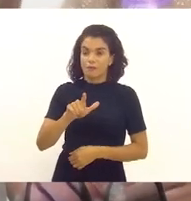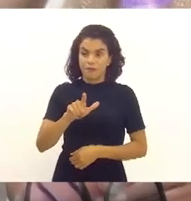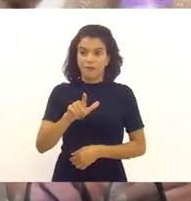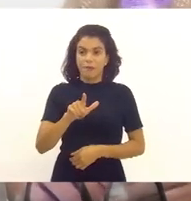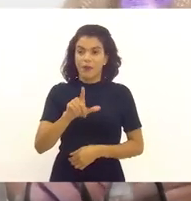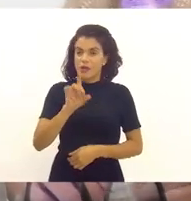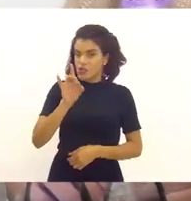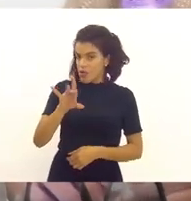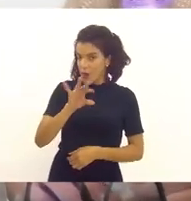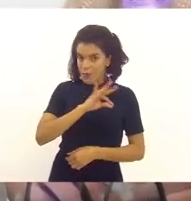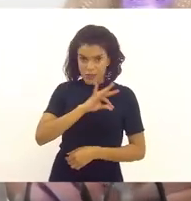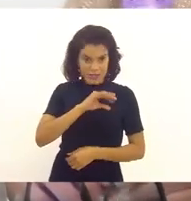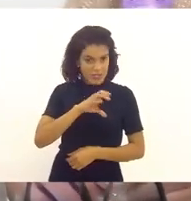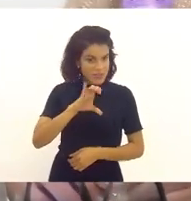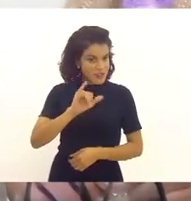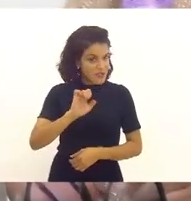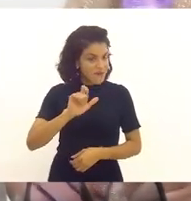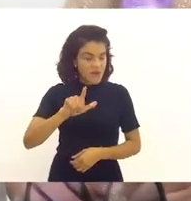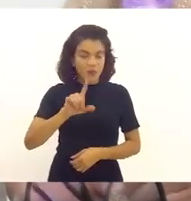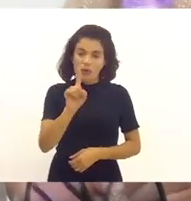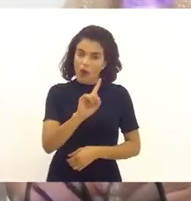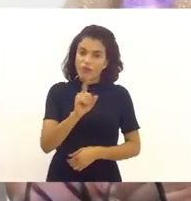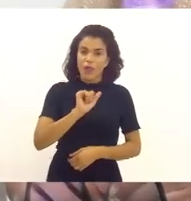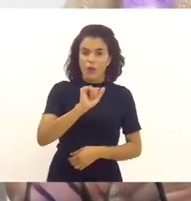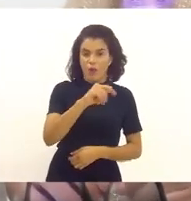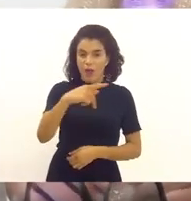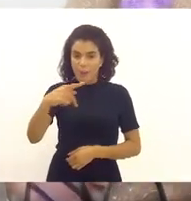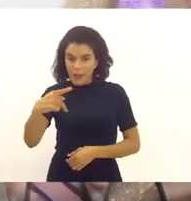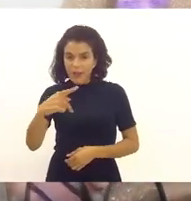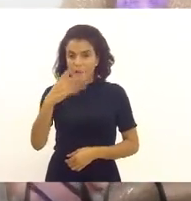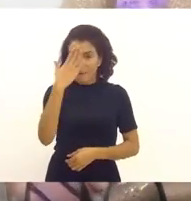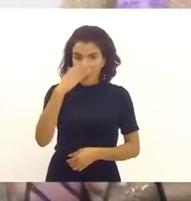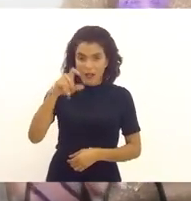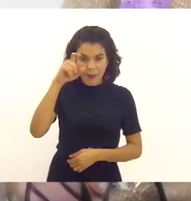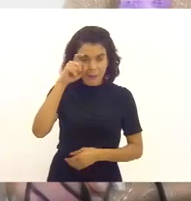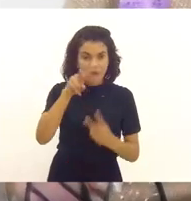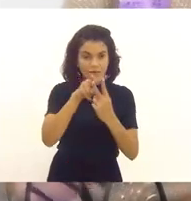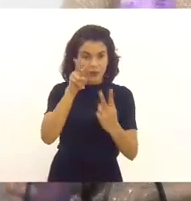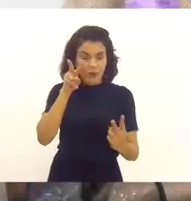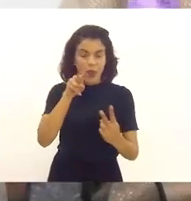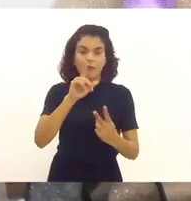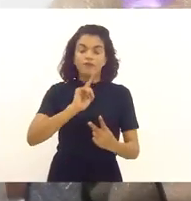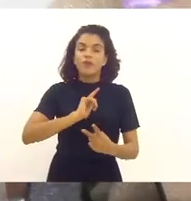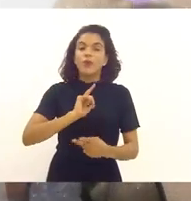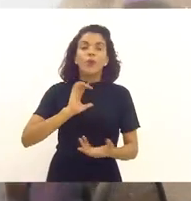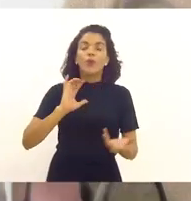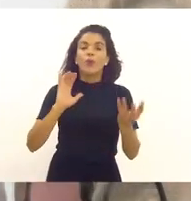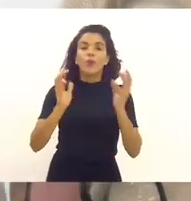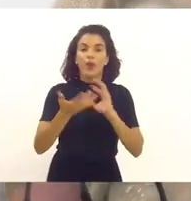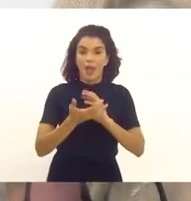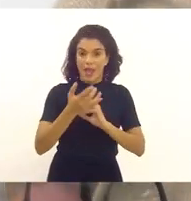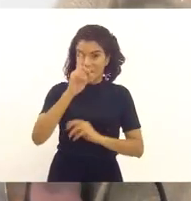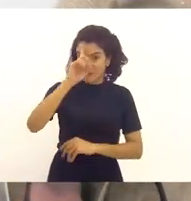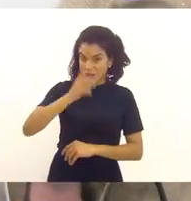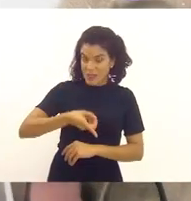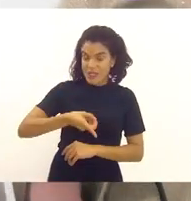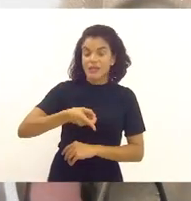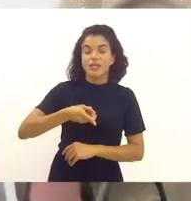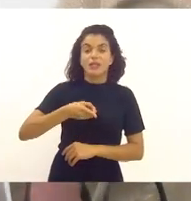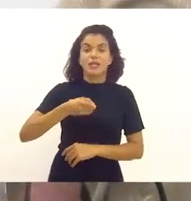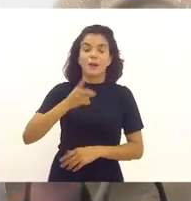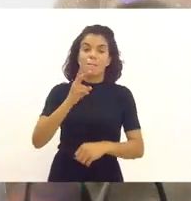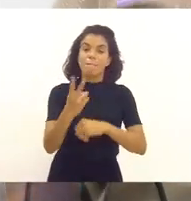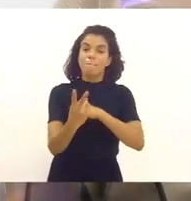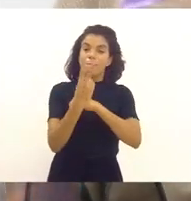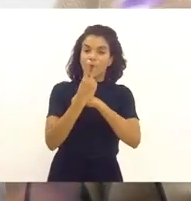medida protetiva não só a polícia civil não é tem o aplicativo é Maria da Penha virtual e o que acontece essas medidas protetivas pelo nosso